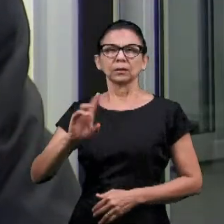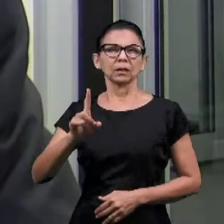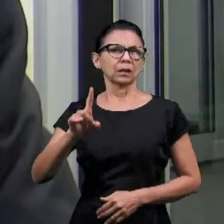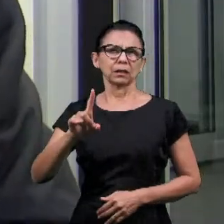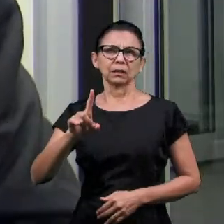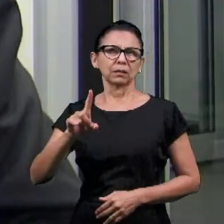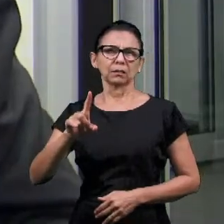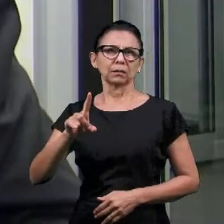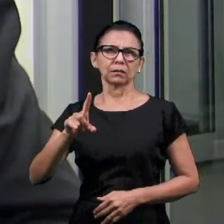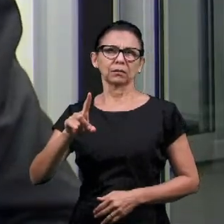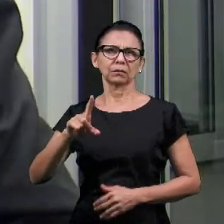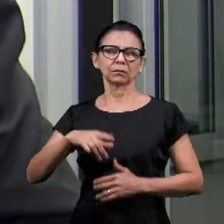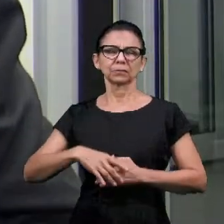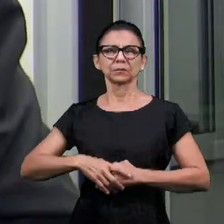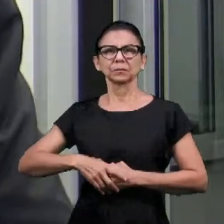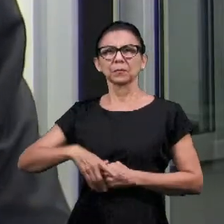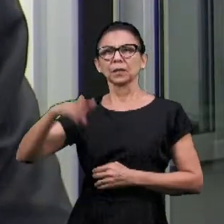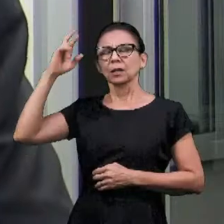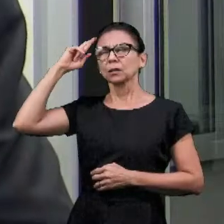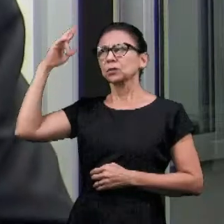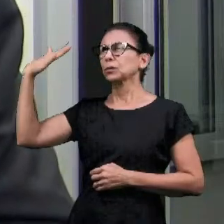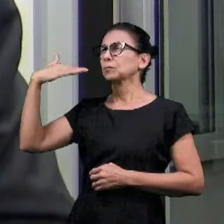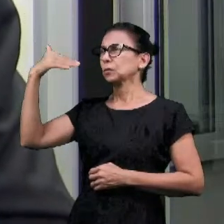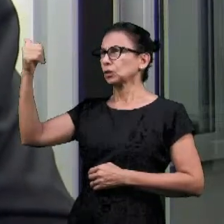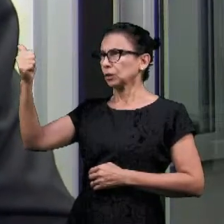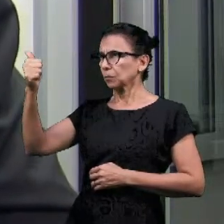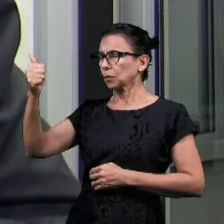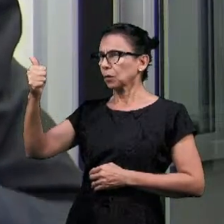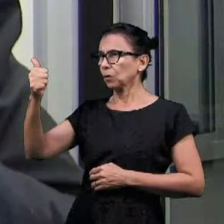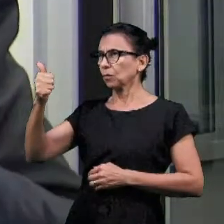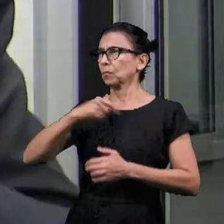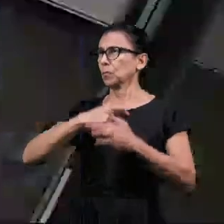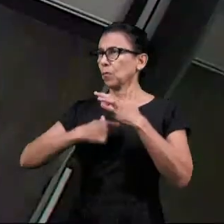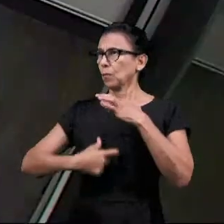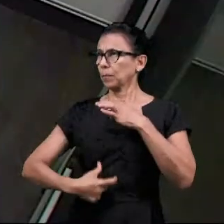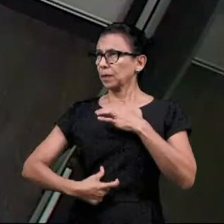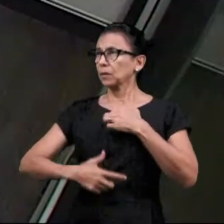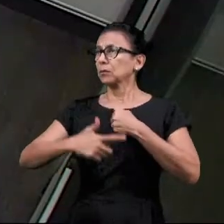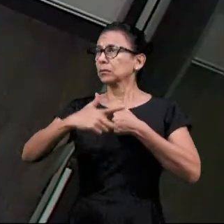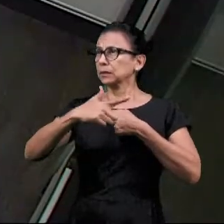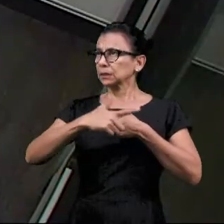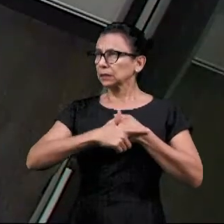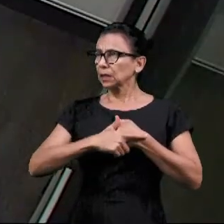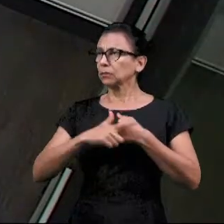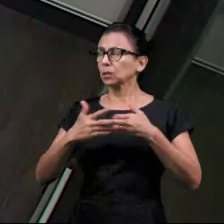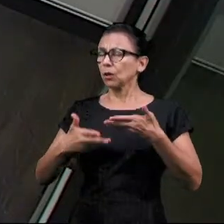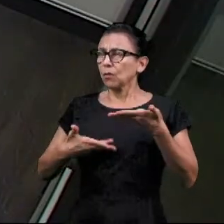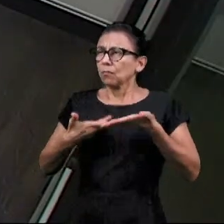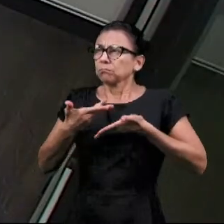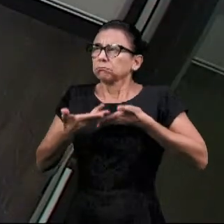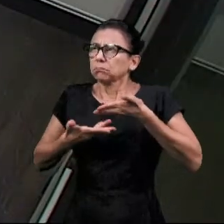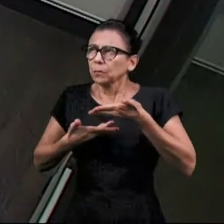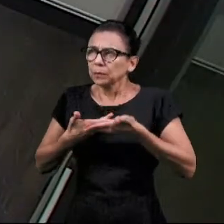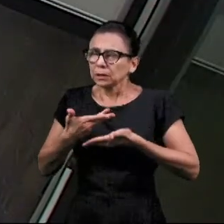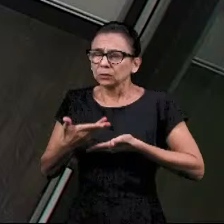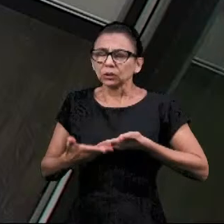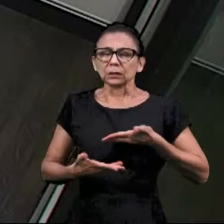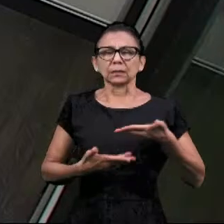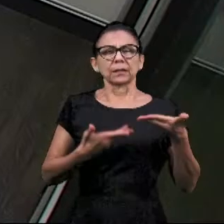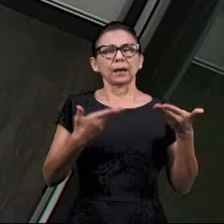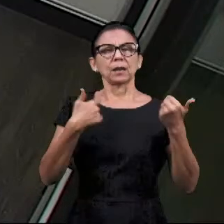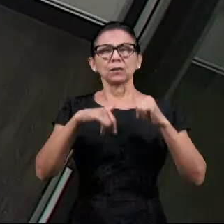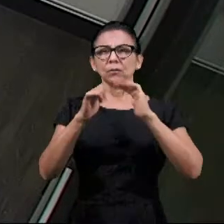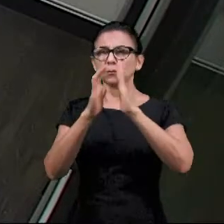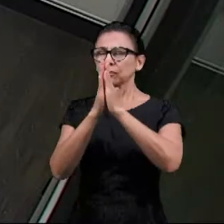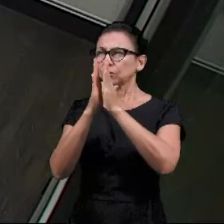ser um obreiro, vou ser o melhor obreiro. Me capacita para isso. Eu vou me dedicar, eu vou orar, o Senhor vai dar dons, o Senhor